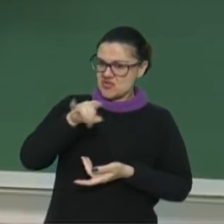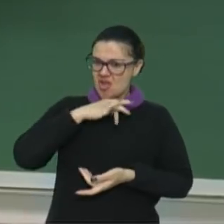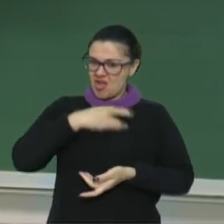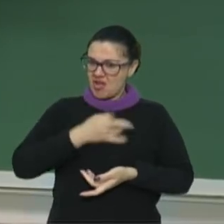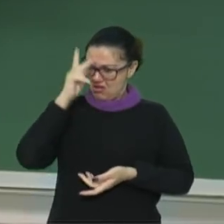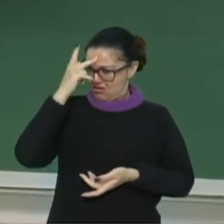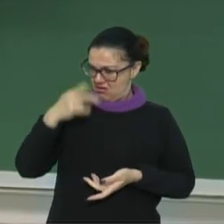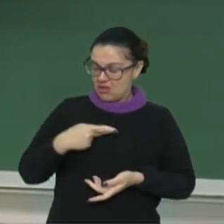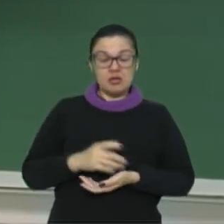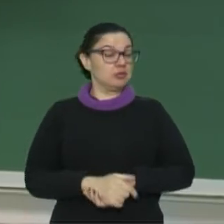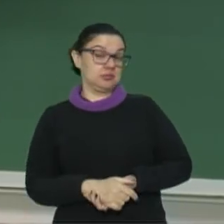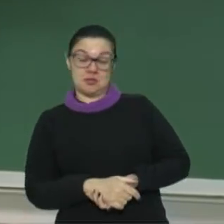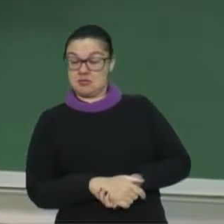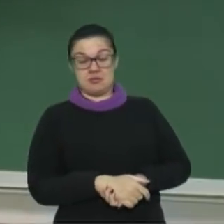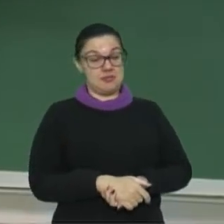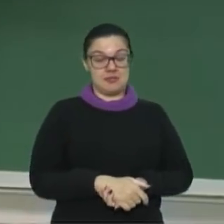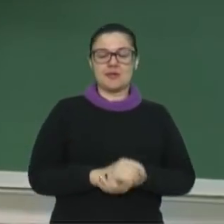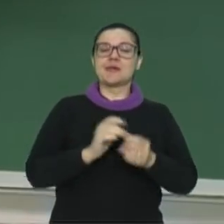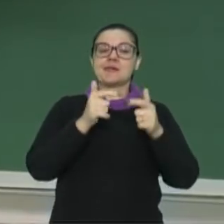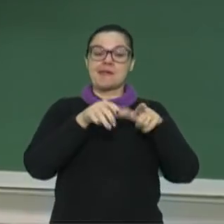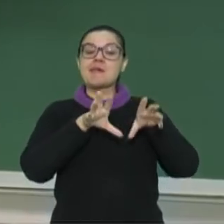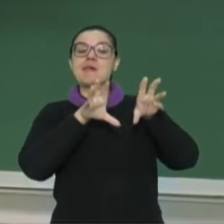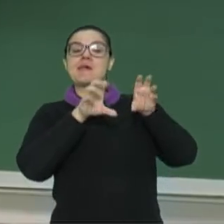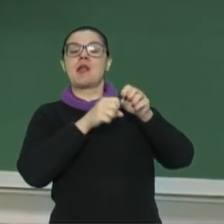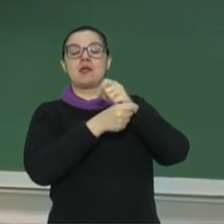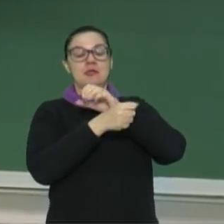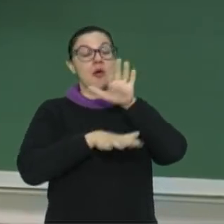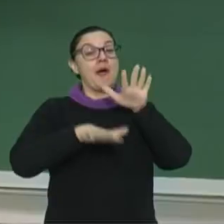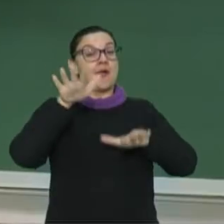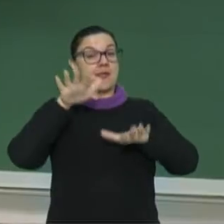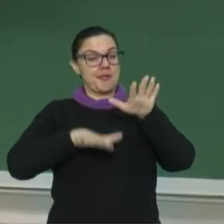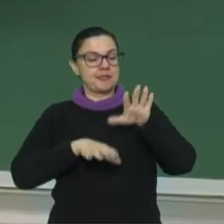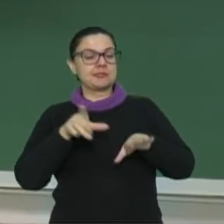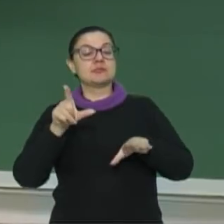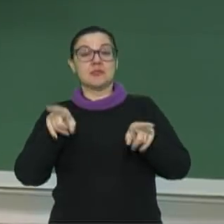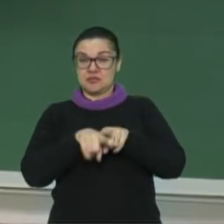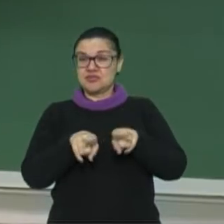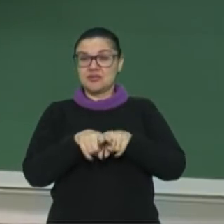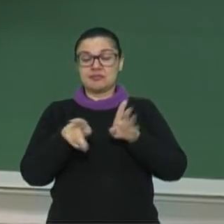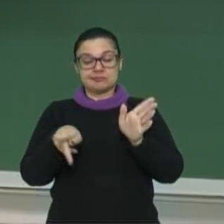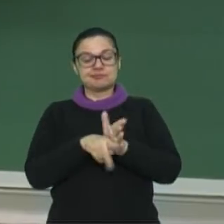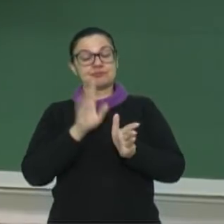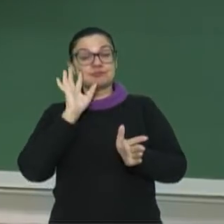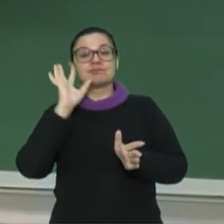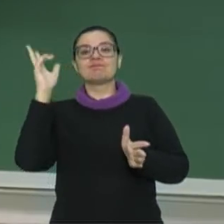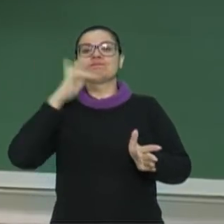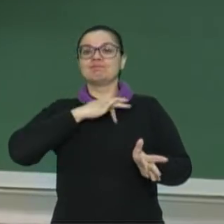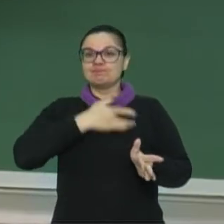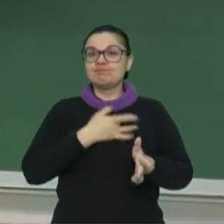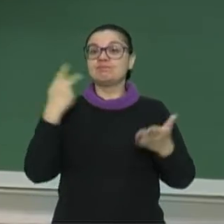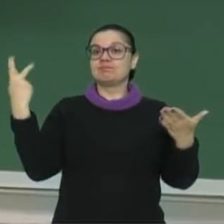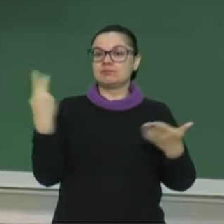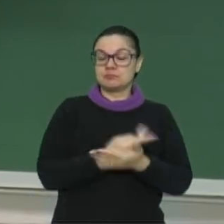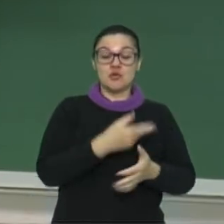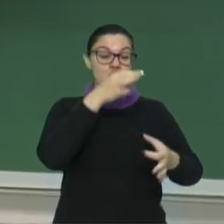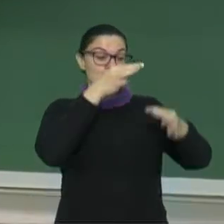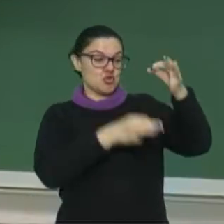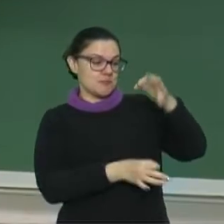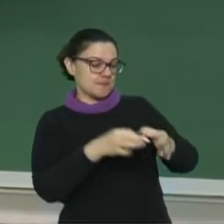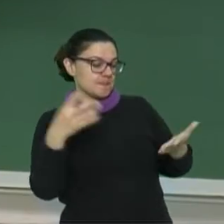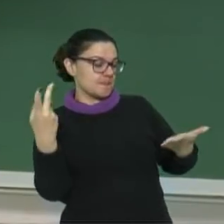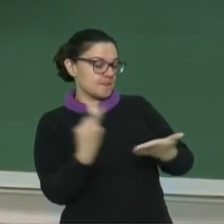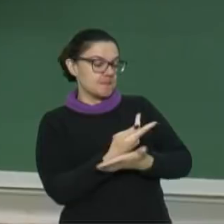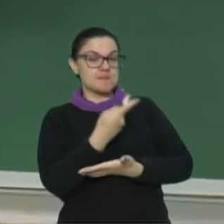vitimista. Não. Claro que várias vezes na nossa vida nós somos vítimas, passamos por situações de injustiça,